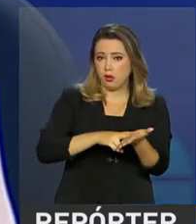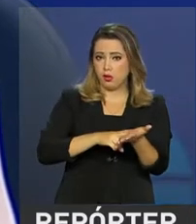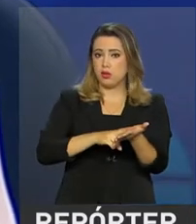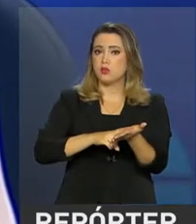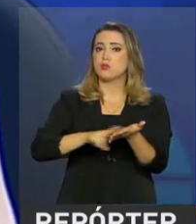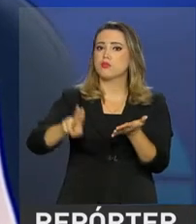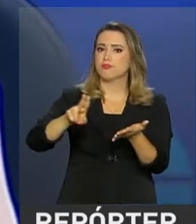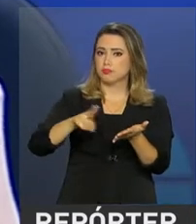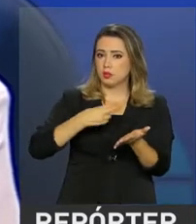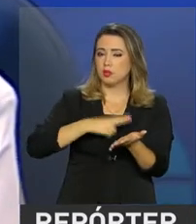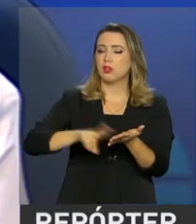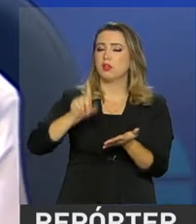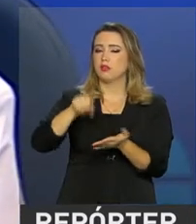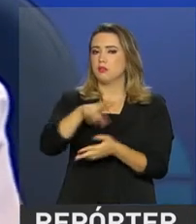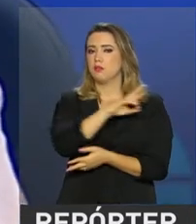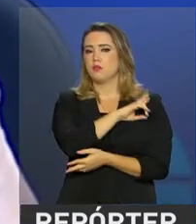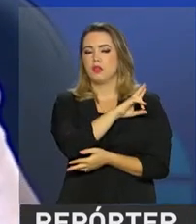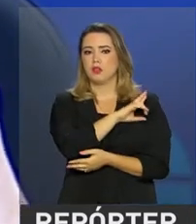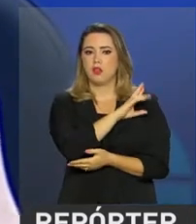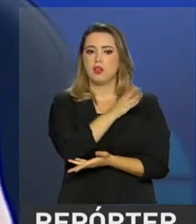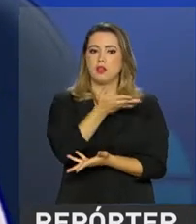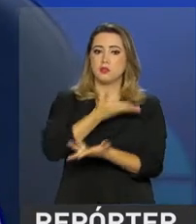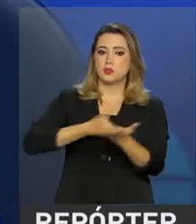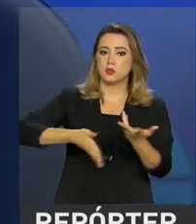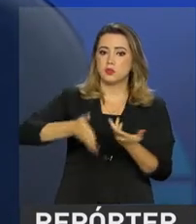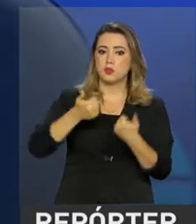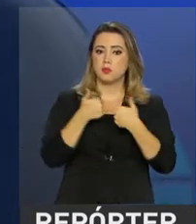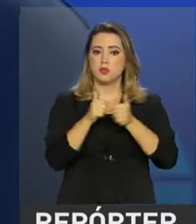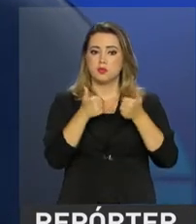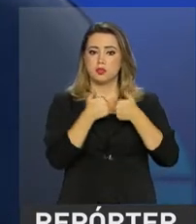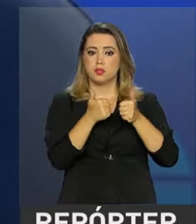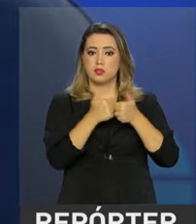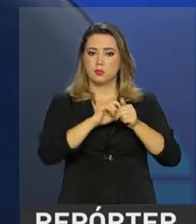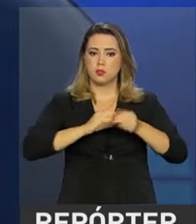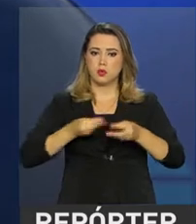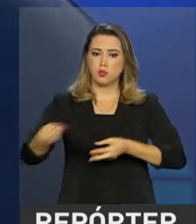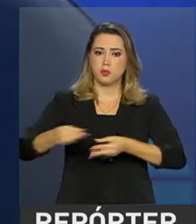que é responsável pela logística e distribuição